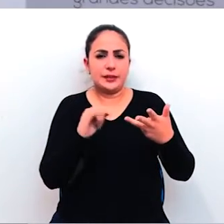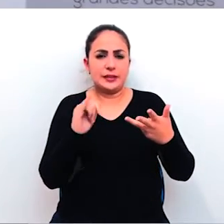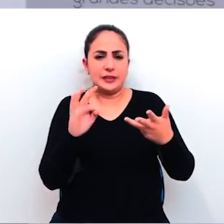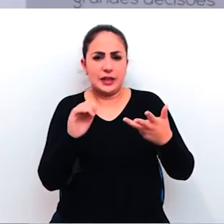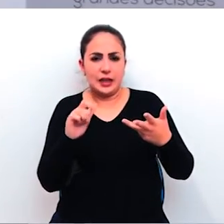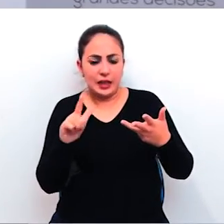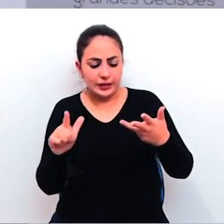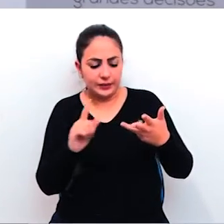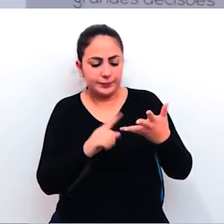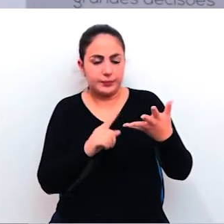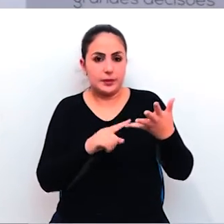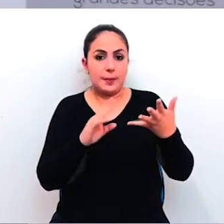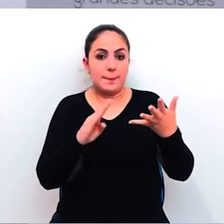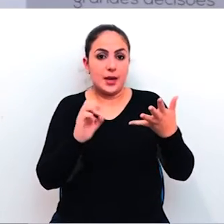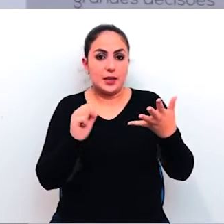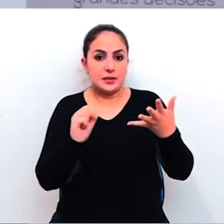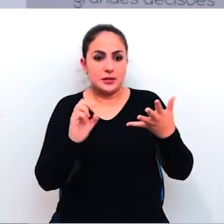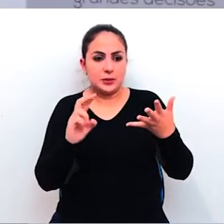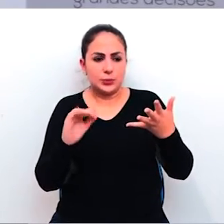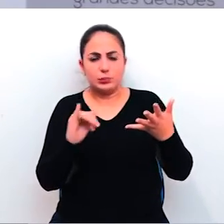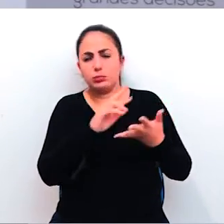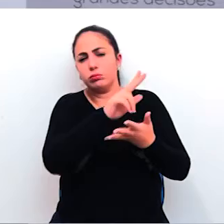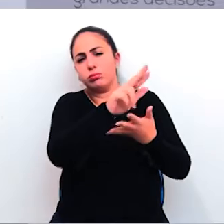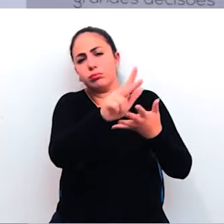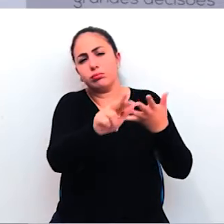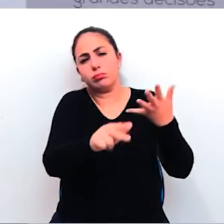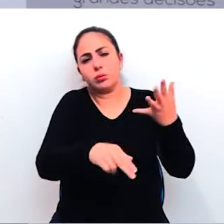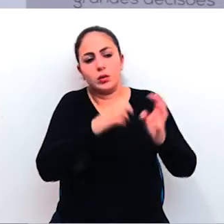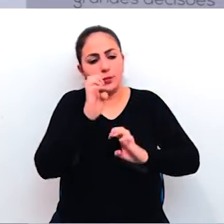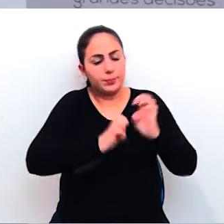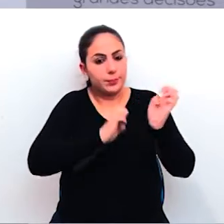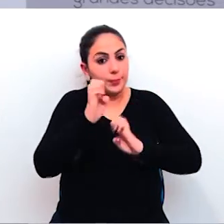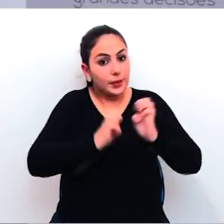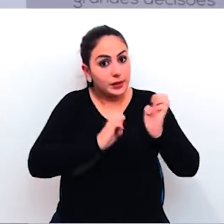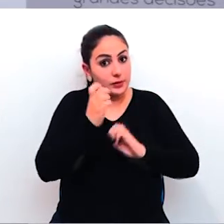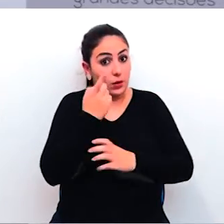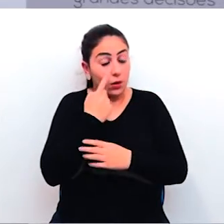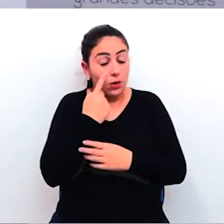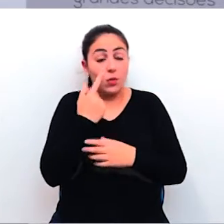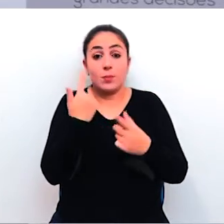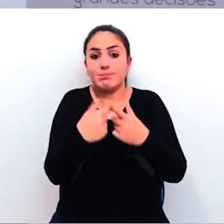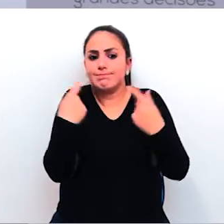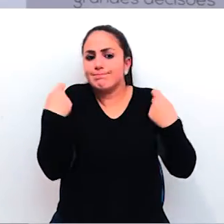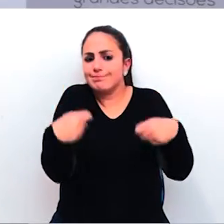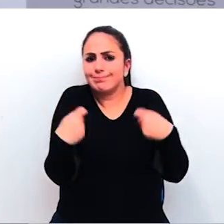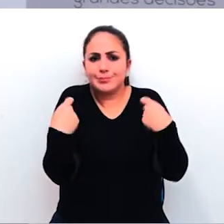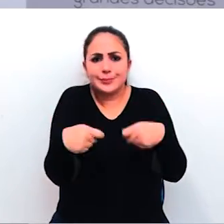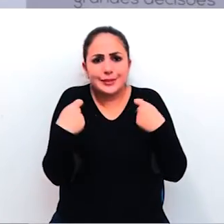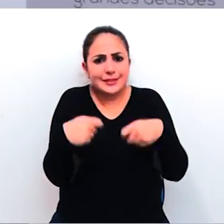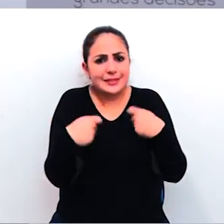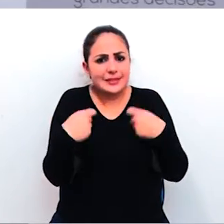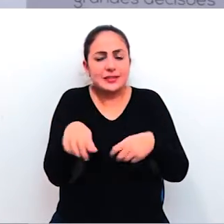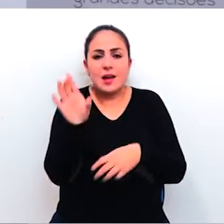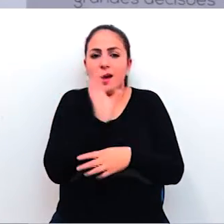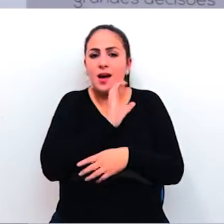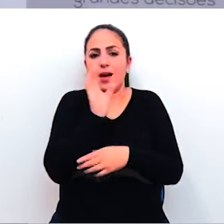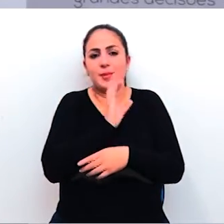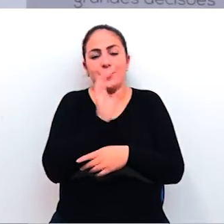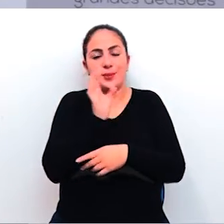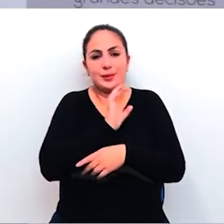italac bs bills temos ali várias outras empresas trocam então que precisam